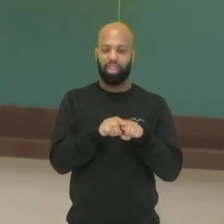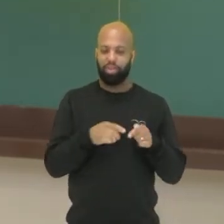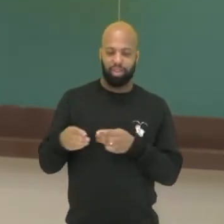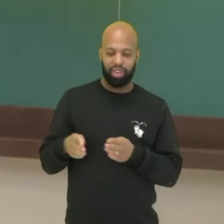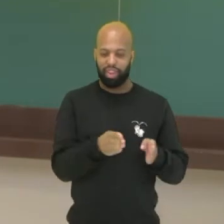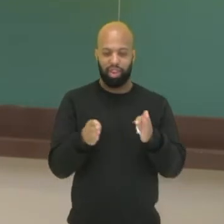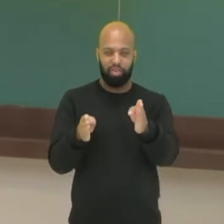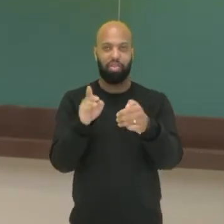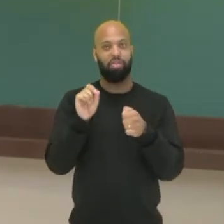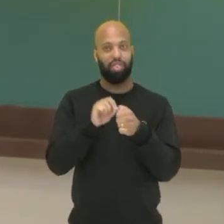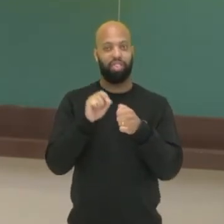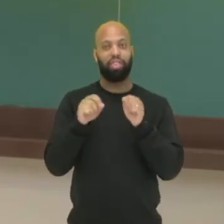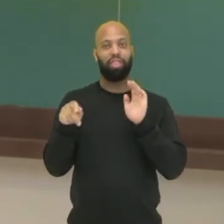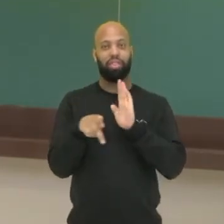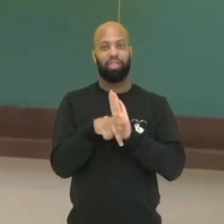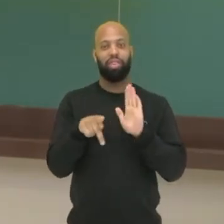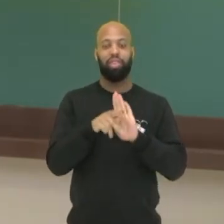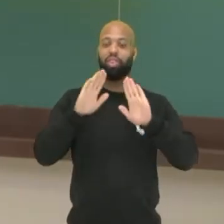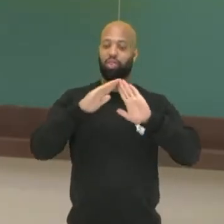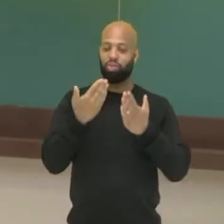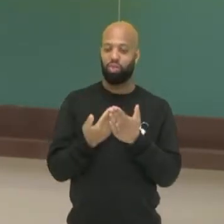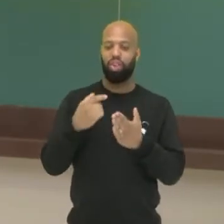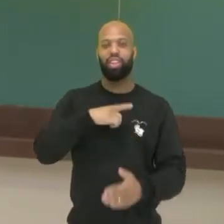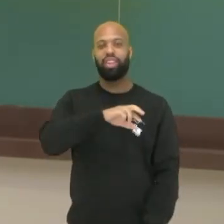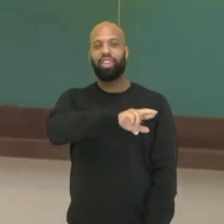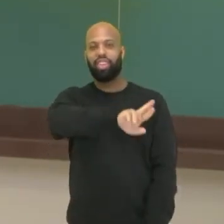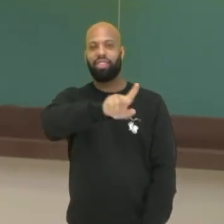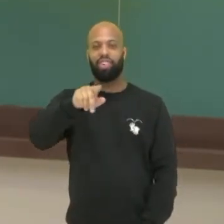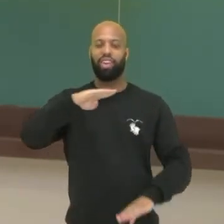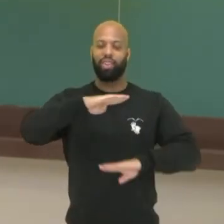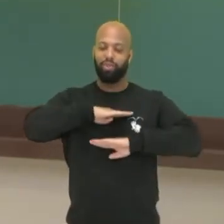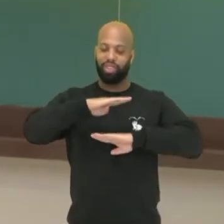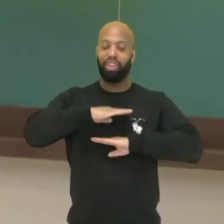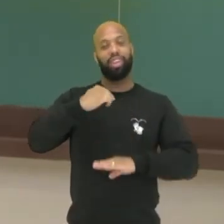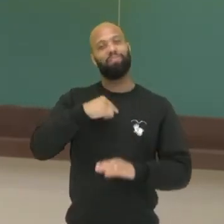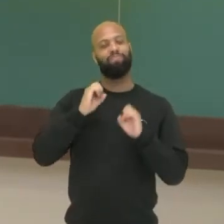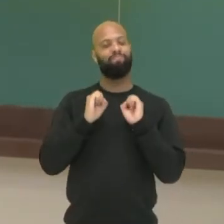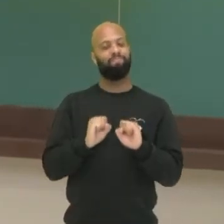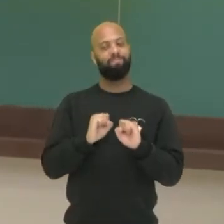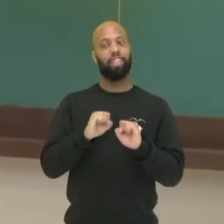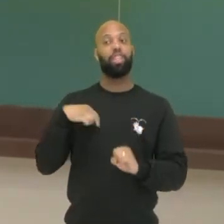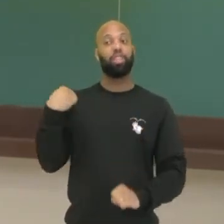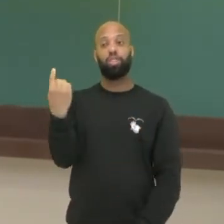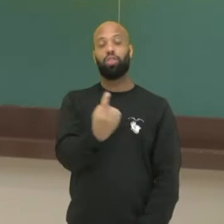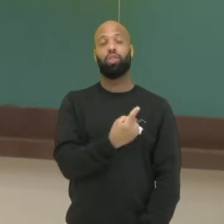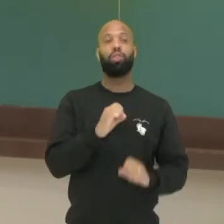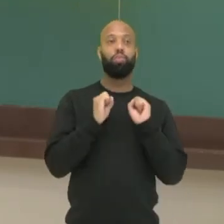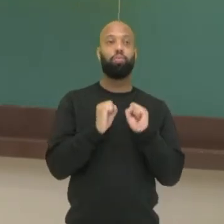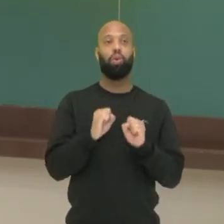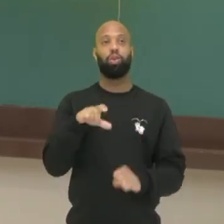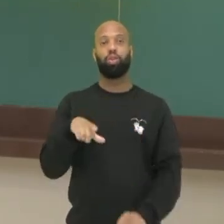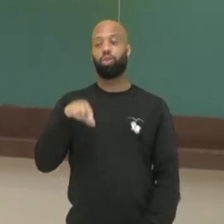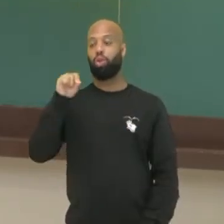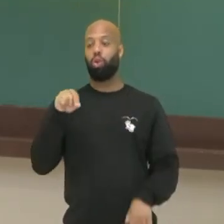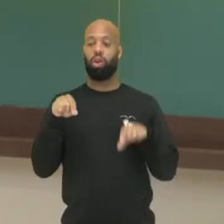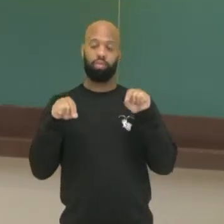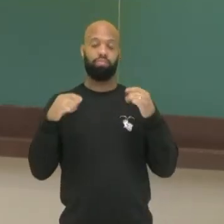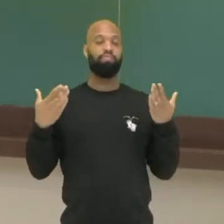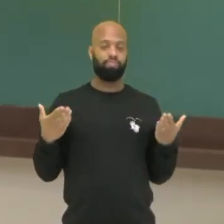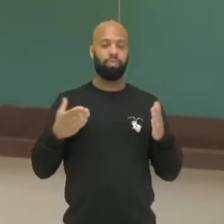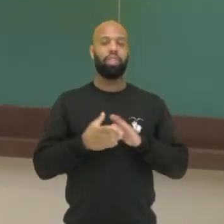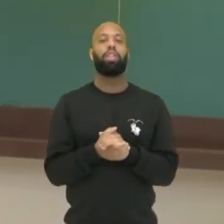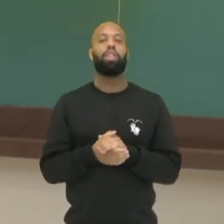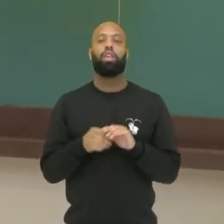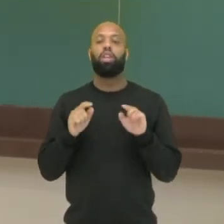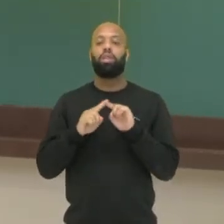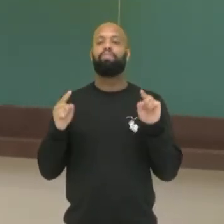para a escola. Então nós temos uma série de situações que eu posso e nós podemos escolher. Mas